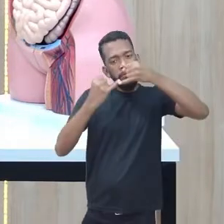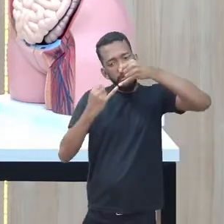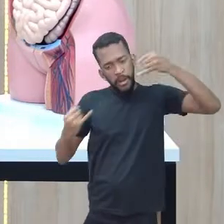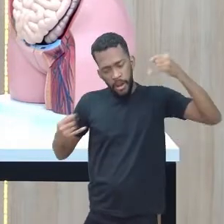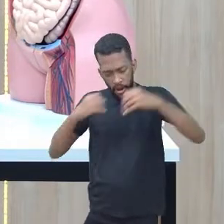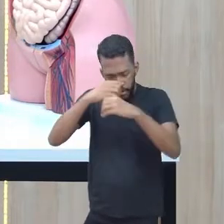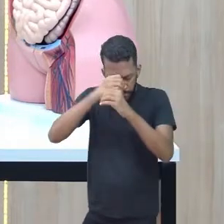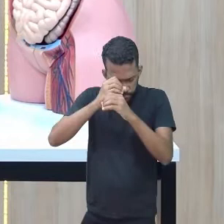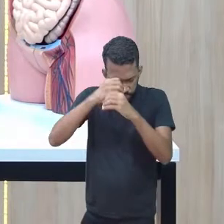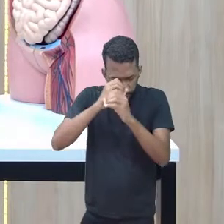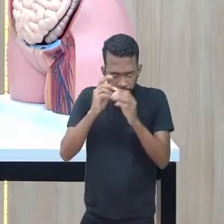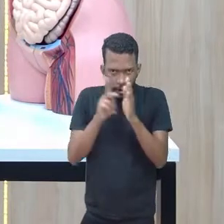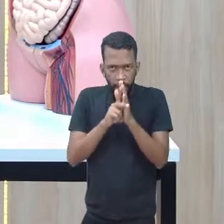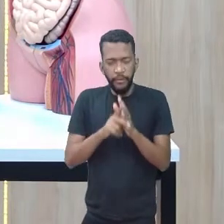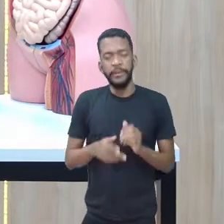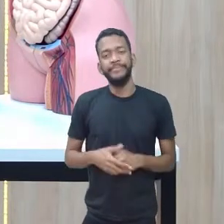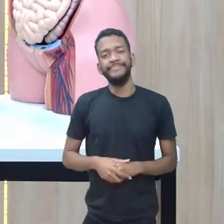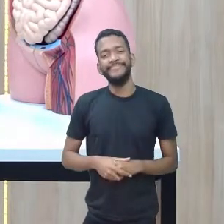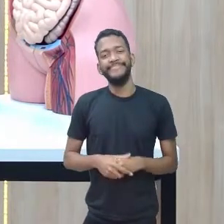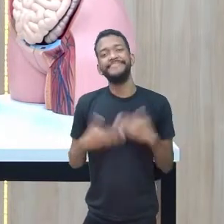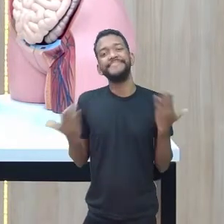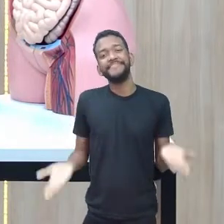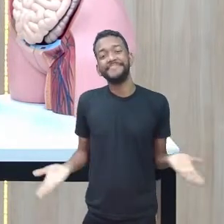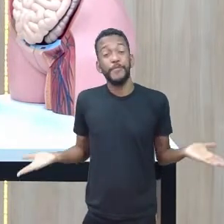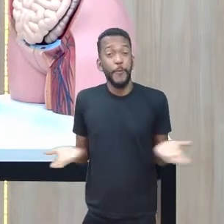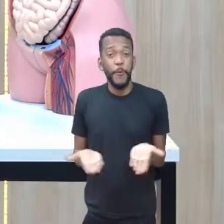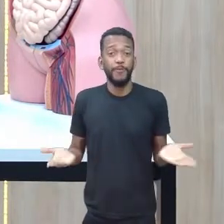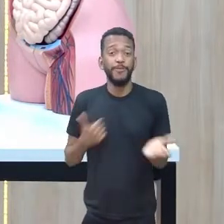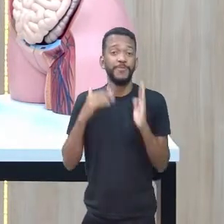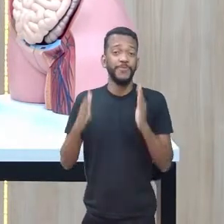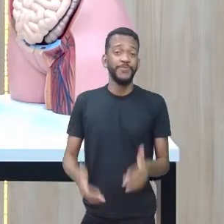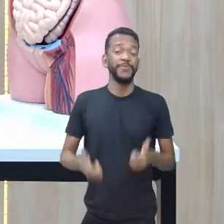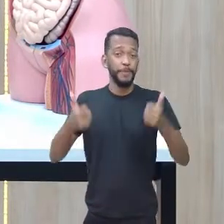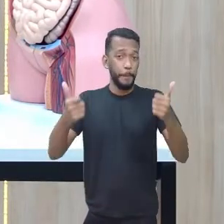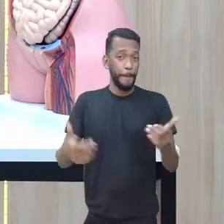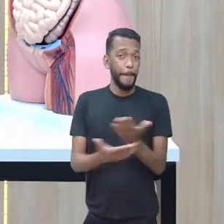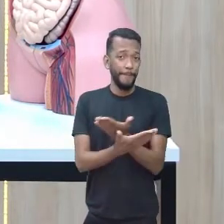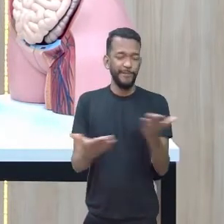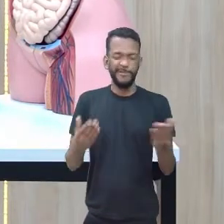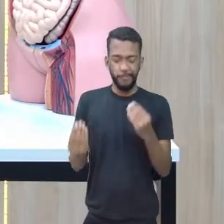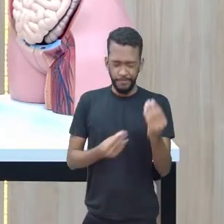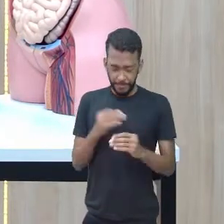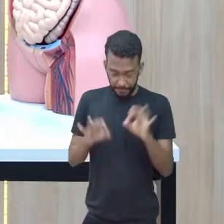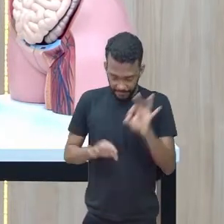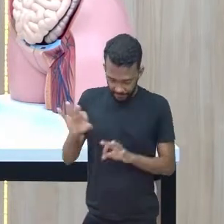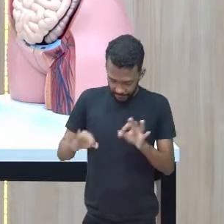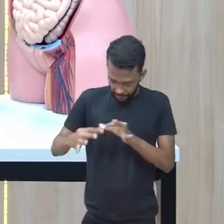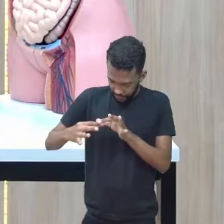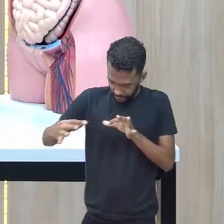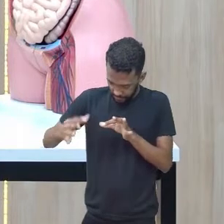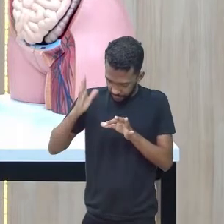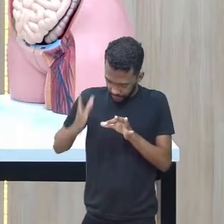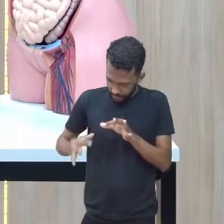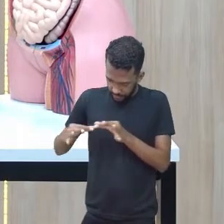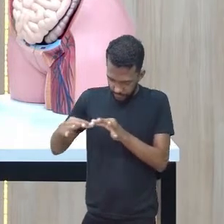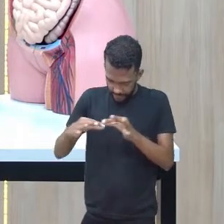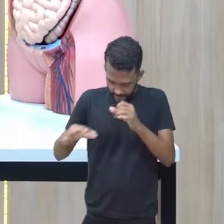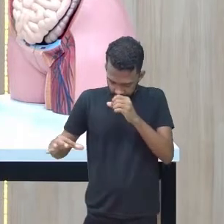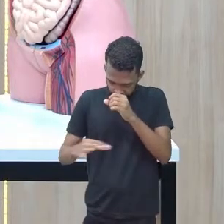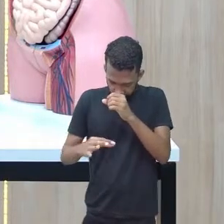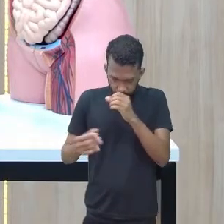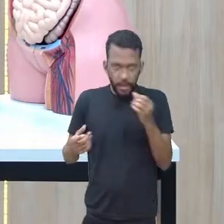no microscópio. Então, eu trouxe para vocês hoje essa questão de como preparar uma lâmina. Alguns alunos, eu acredito que